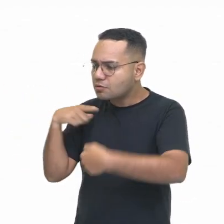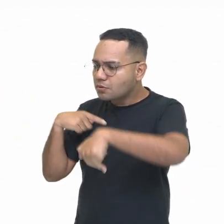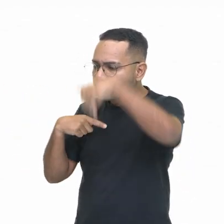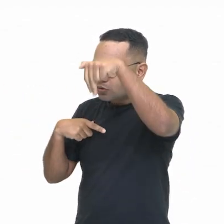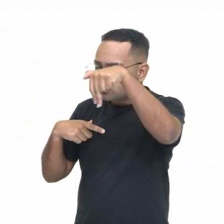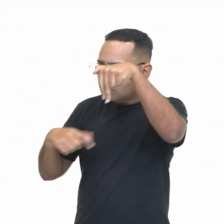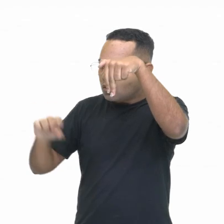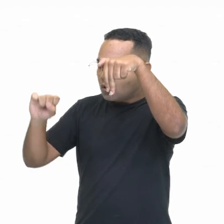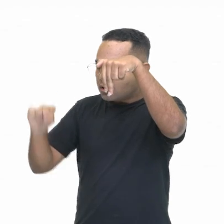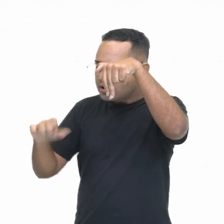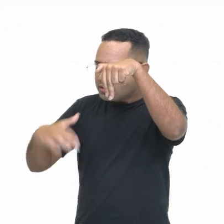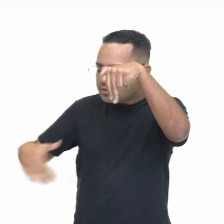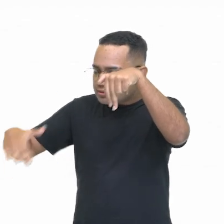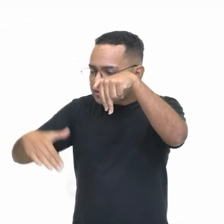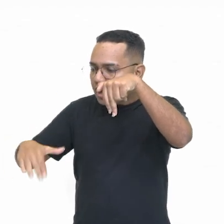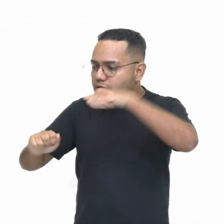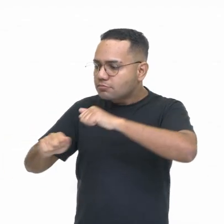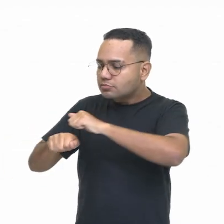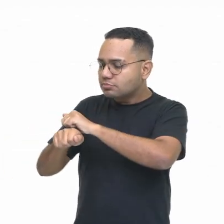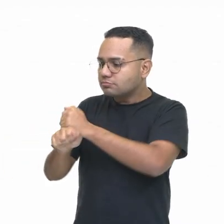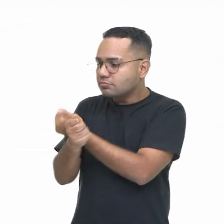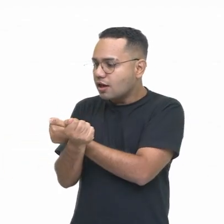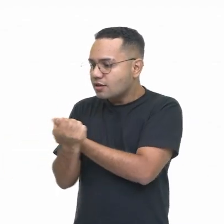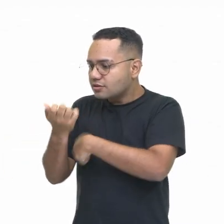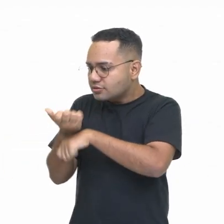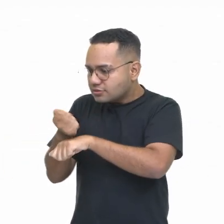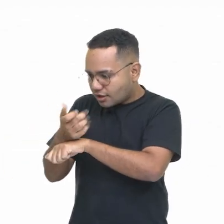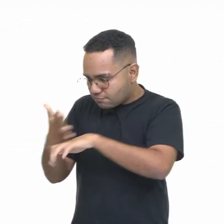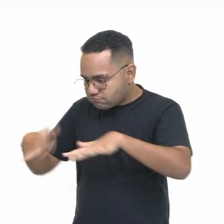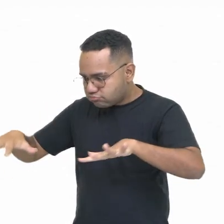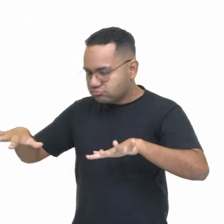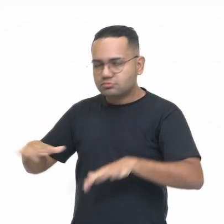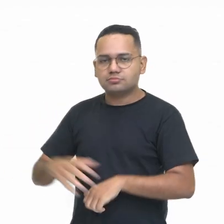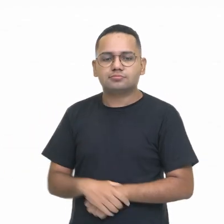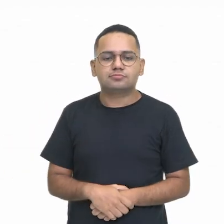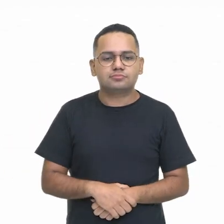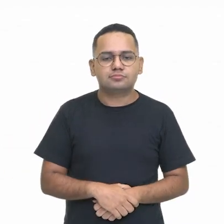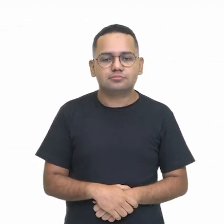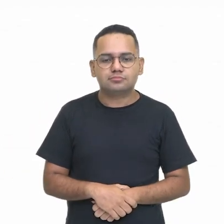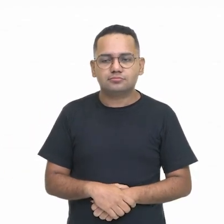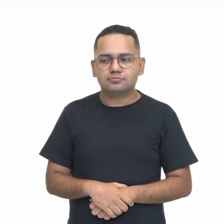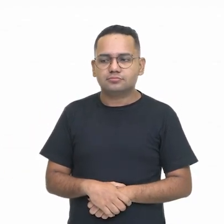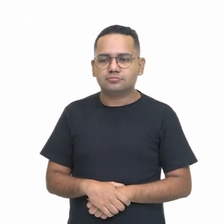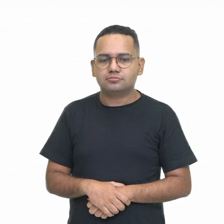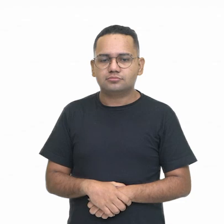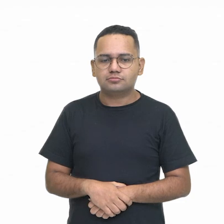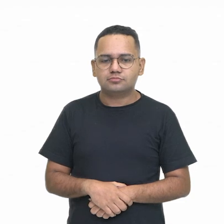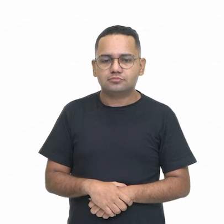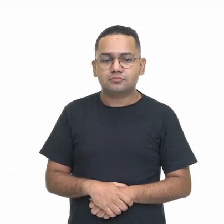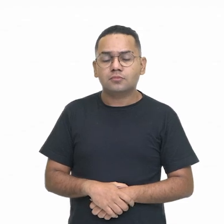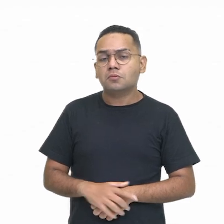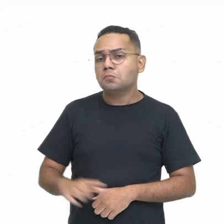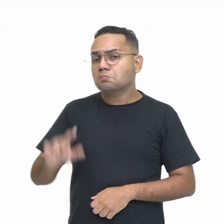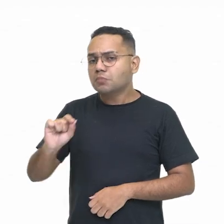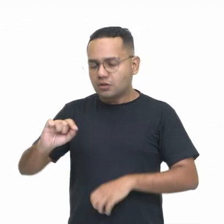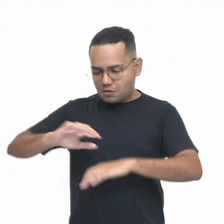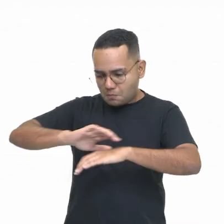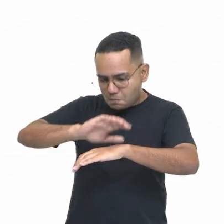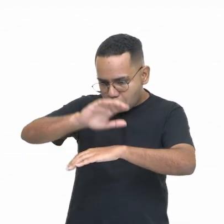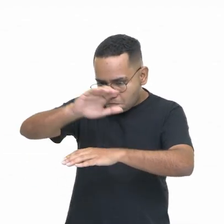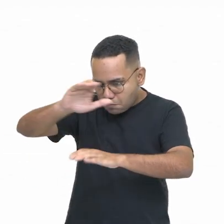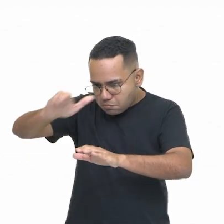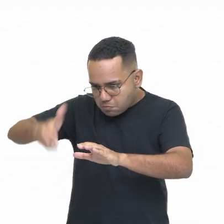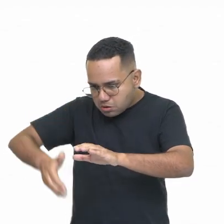norte e as regiões subsaarianas. O ouro era extraído das ricas